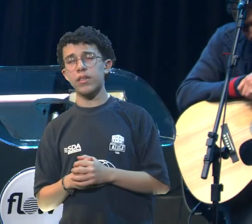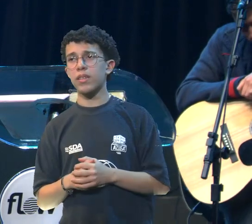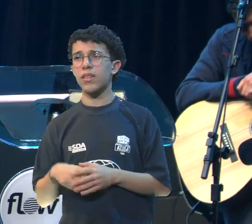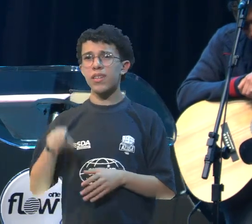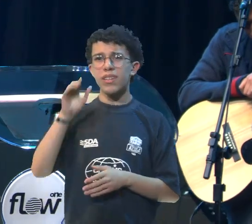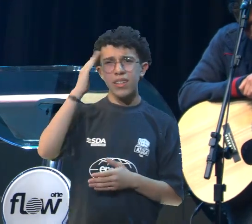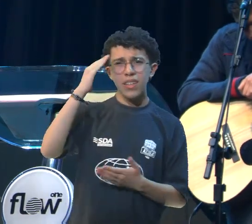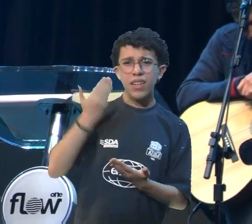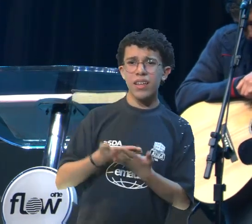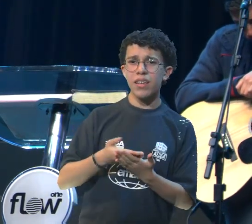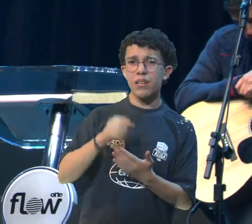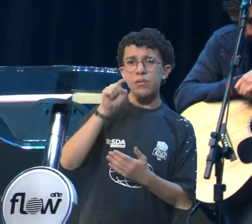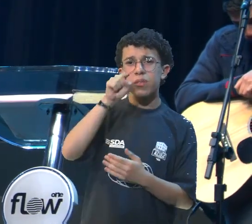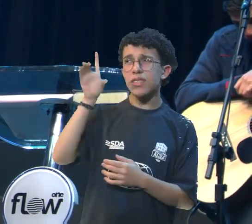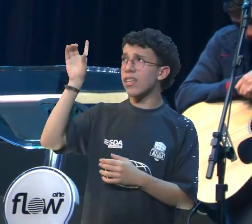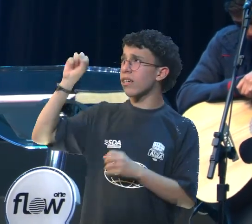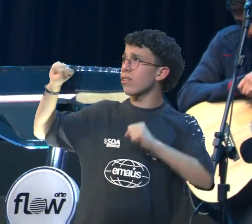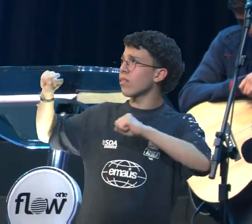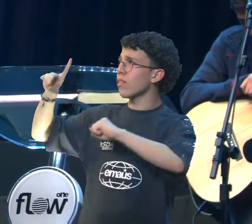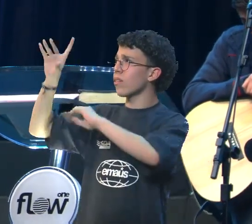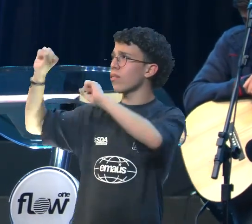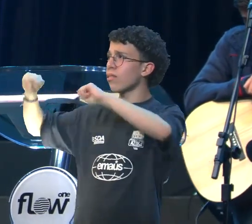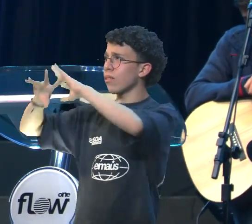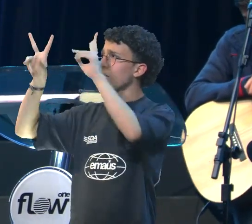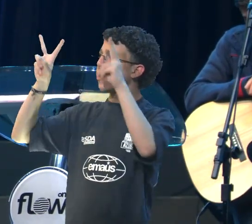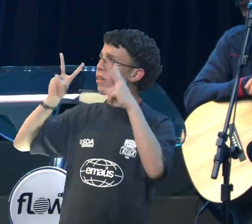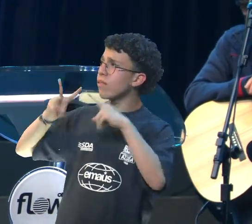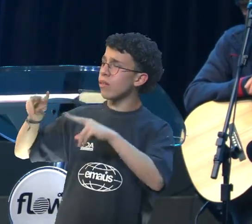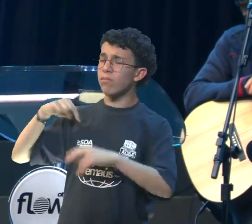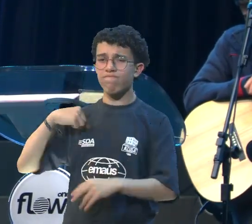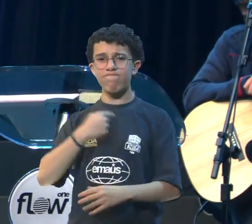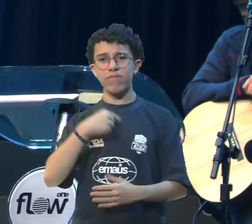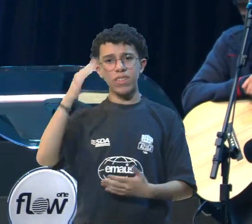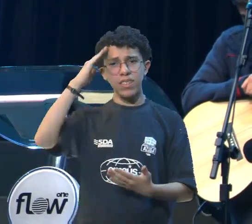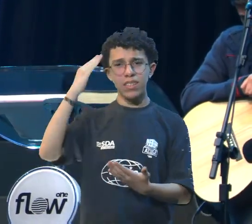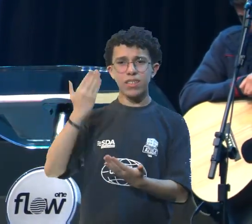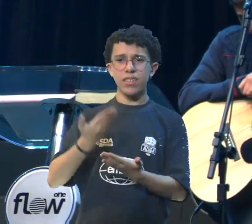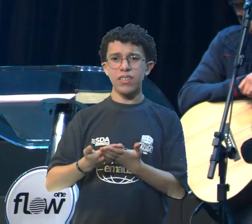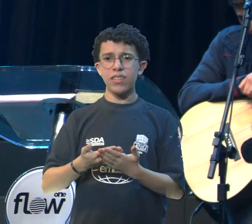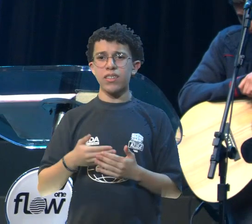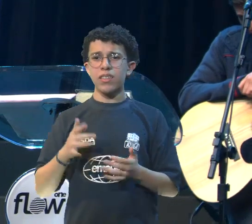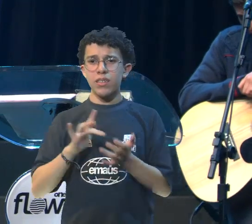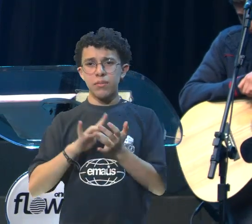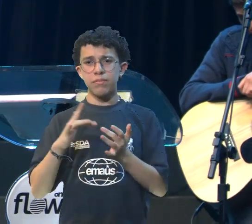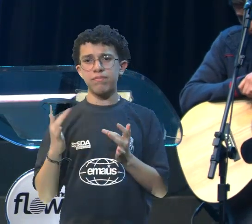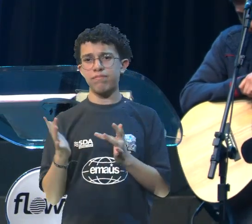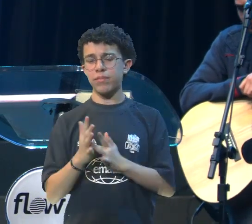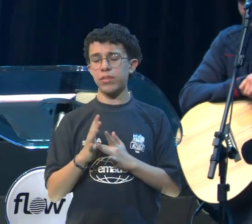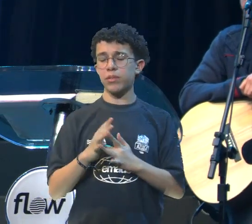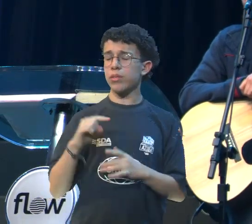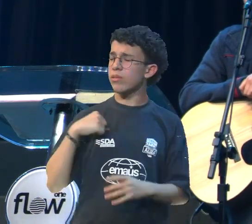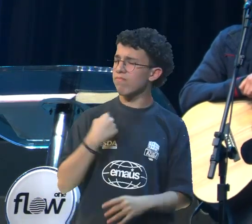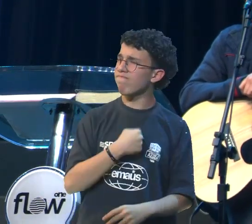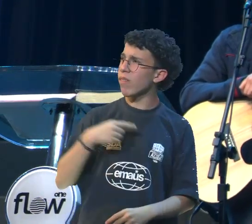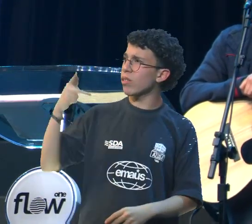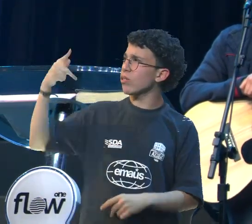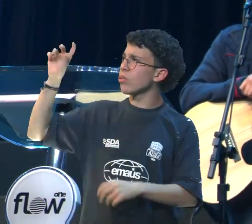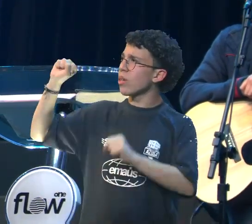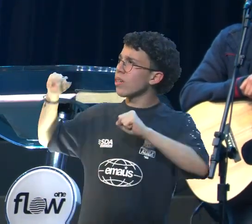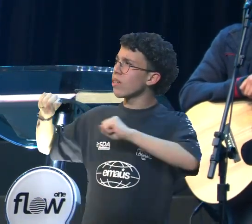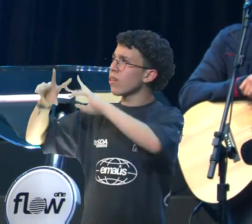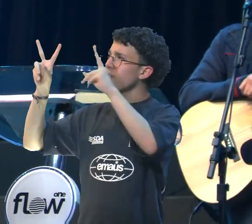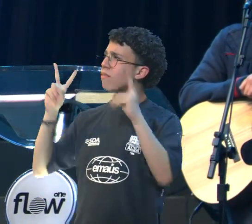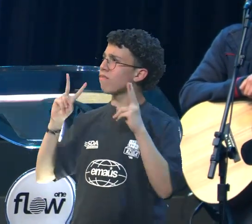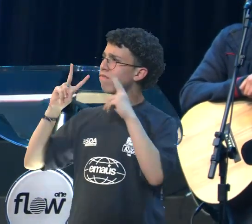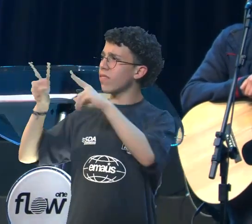Creia e você verá a glória de Deus. Nós cremos, Jesus, e nós vamos ver a sua glória hoje,